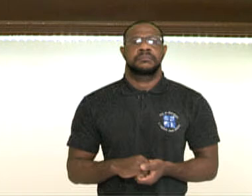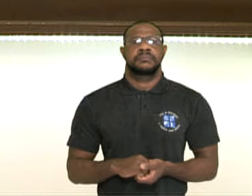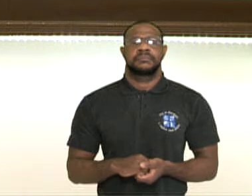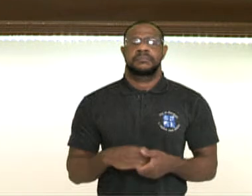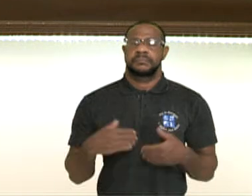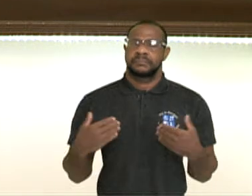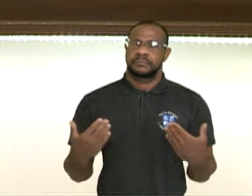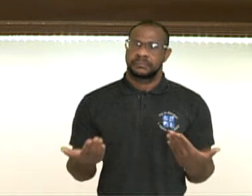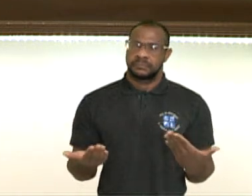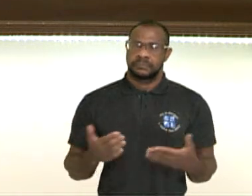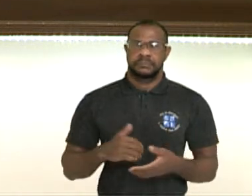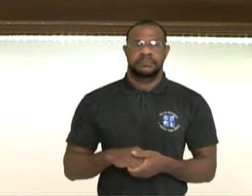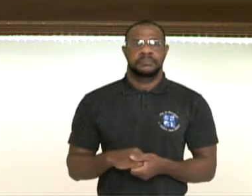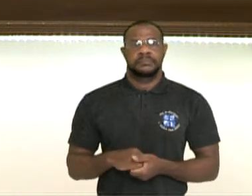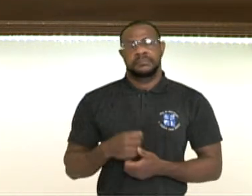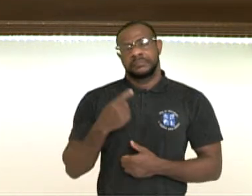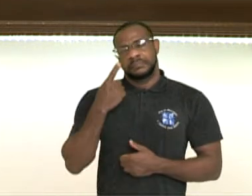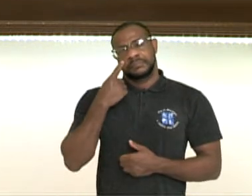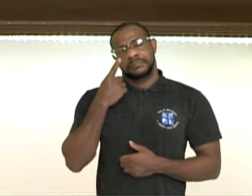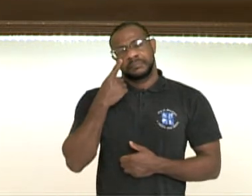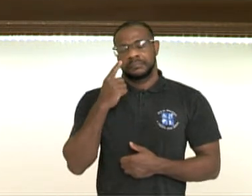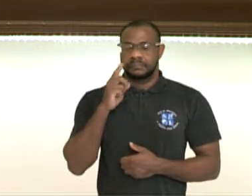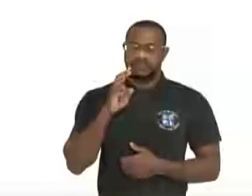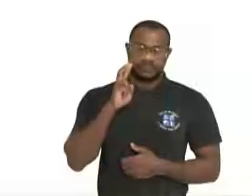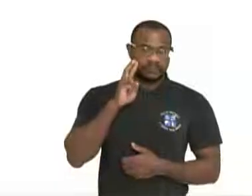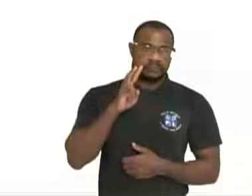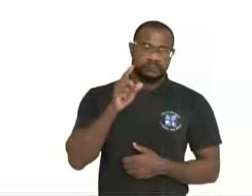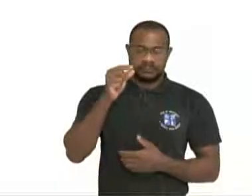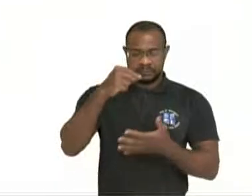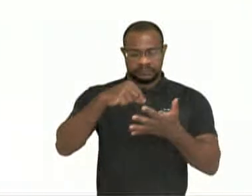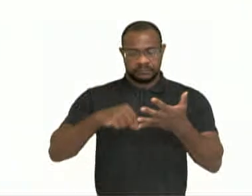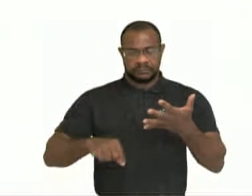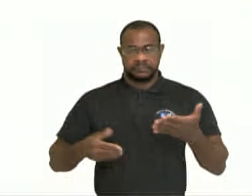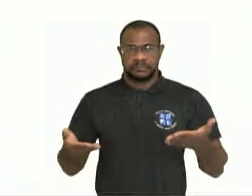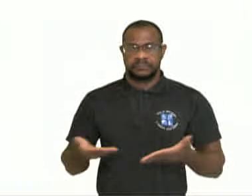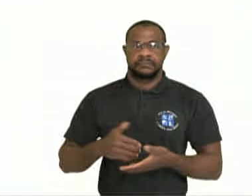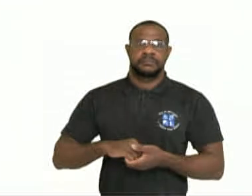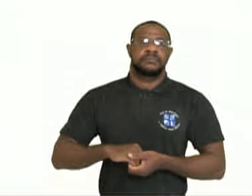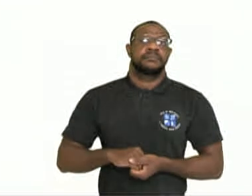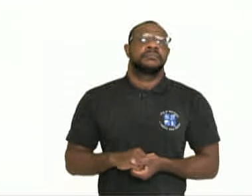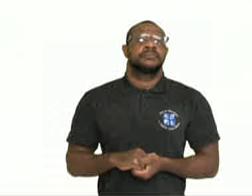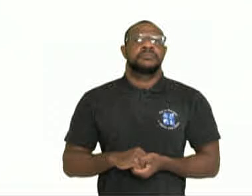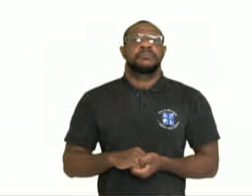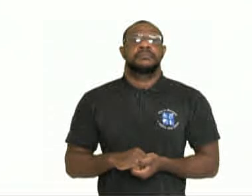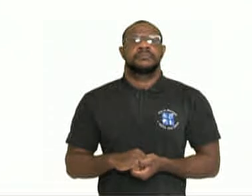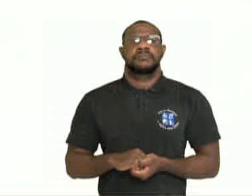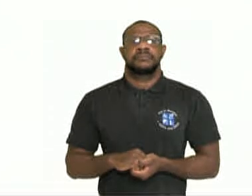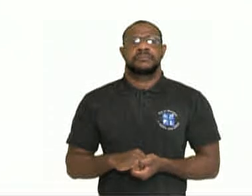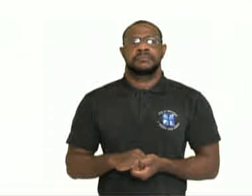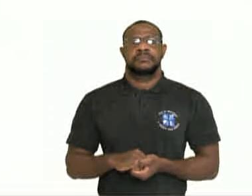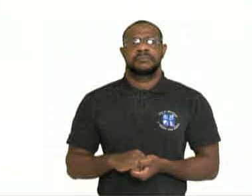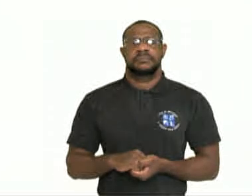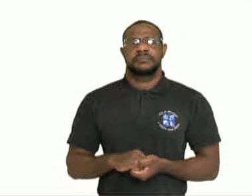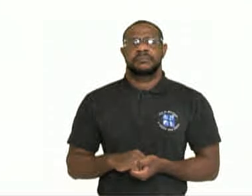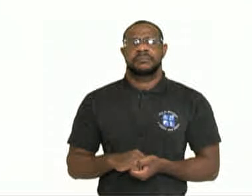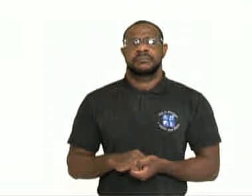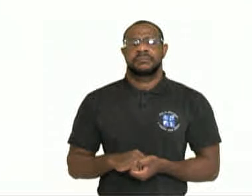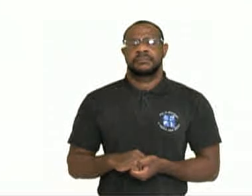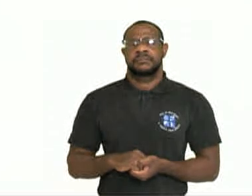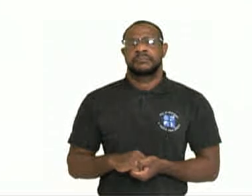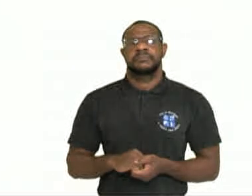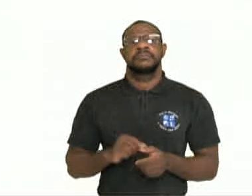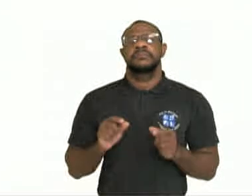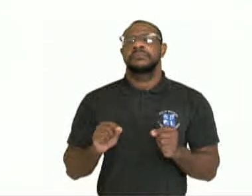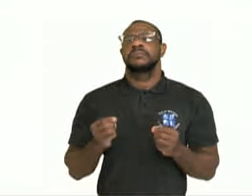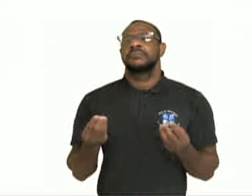Muy bien, vamos a corregir. A ver, el mensaje presenta la cuestión del Alzheimer, que se